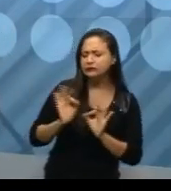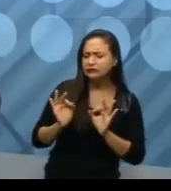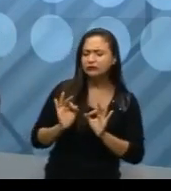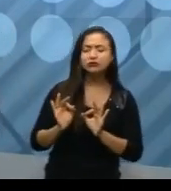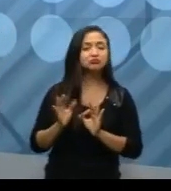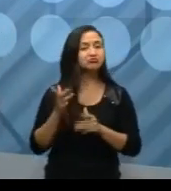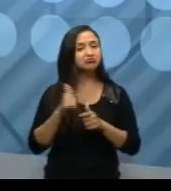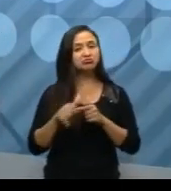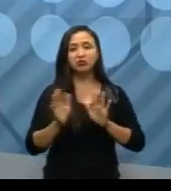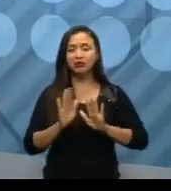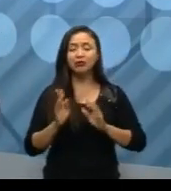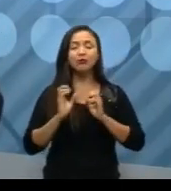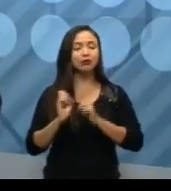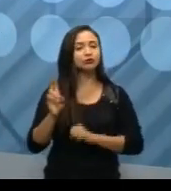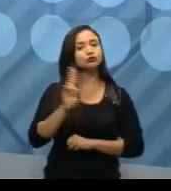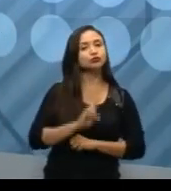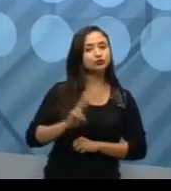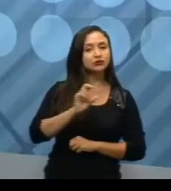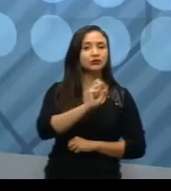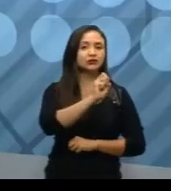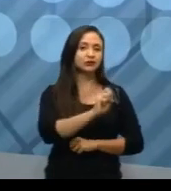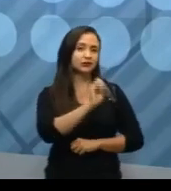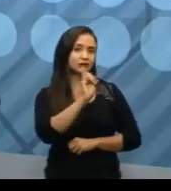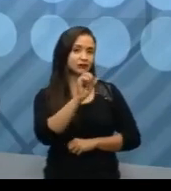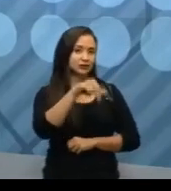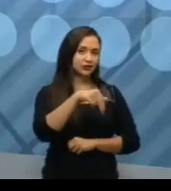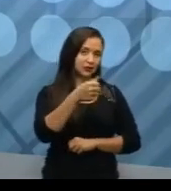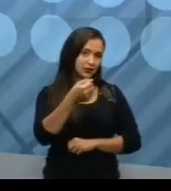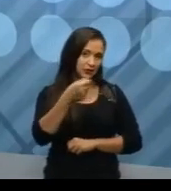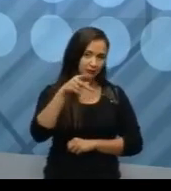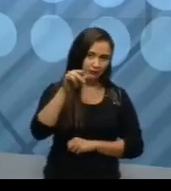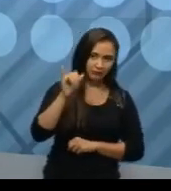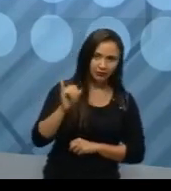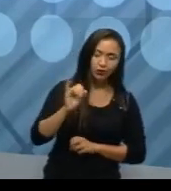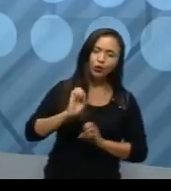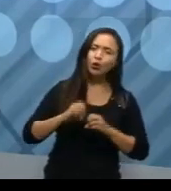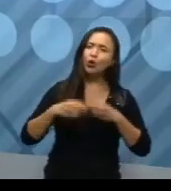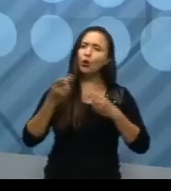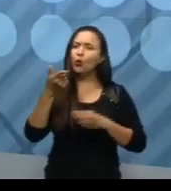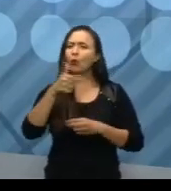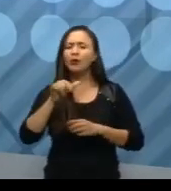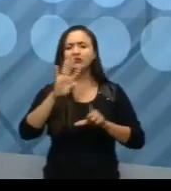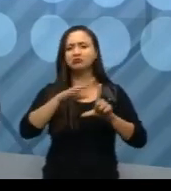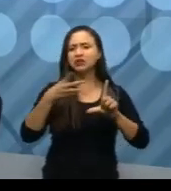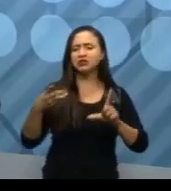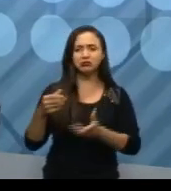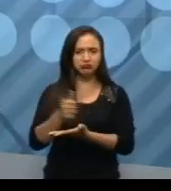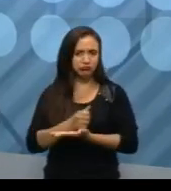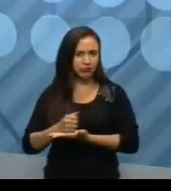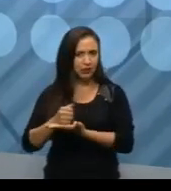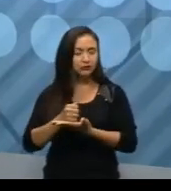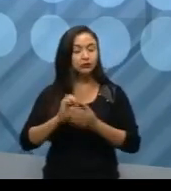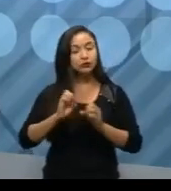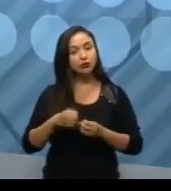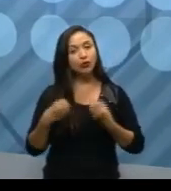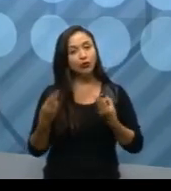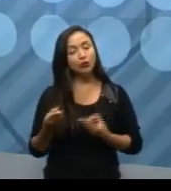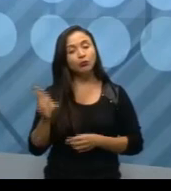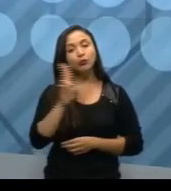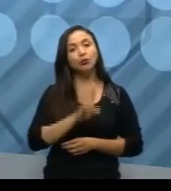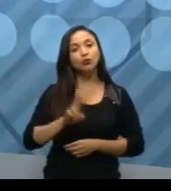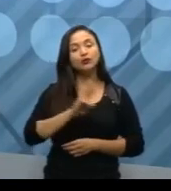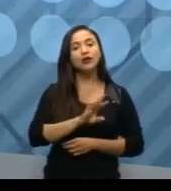tem problema, você pode usar também a SINAP como base ou outra qualquer planilha como base, ou você pode utilizar